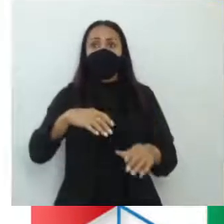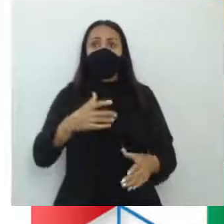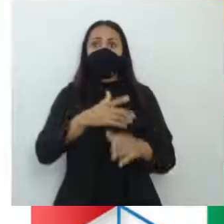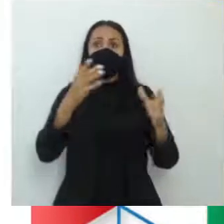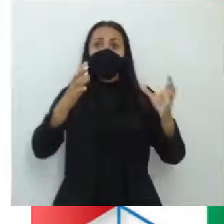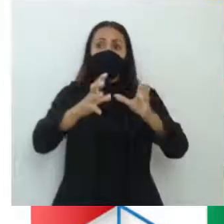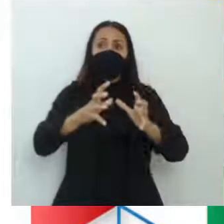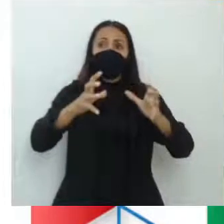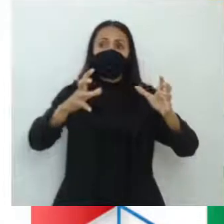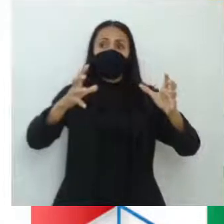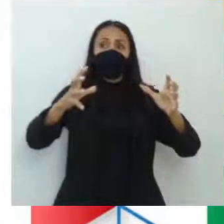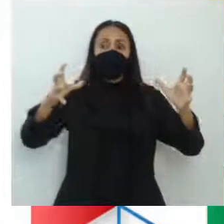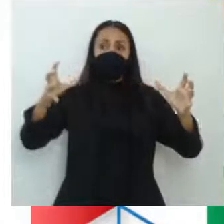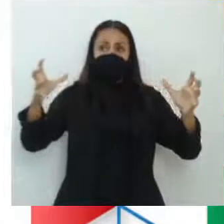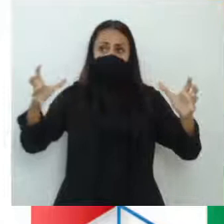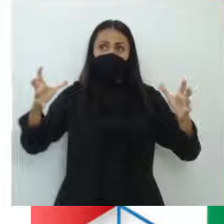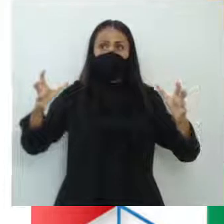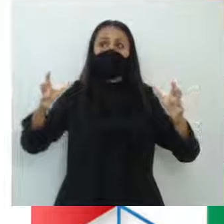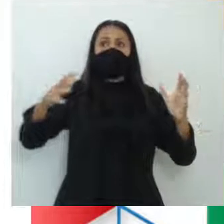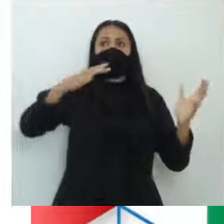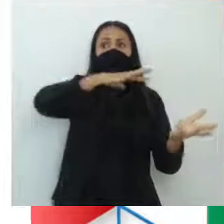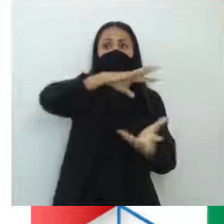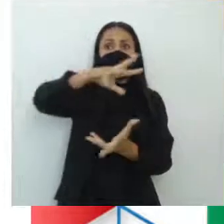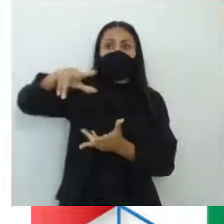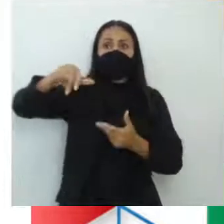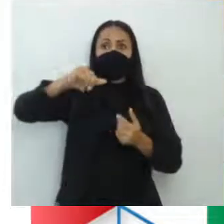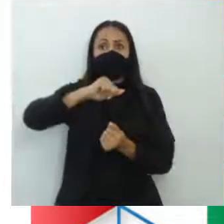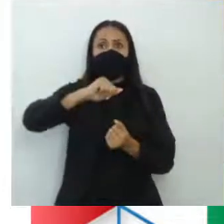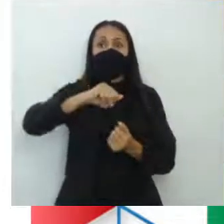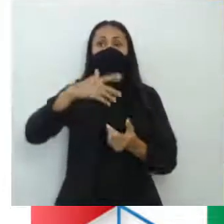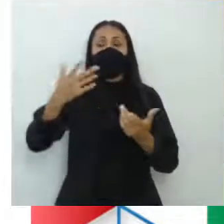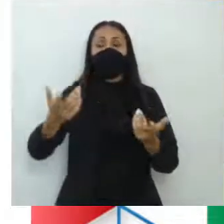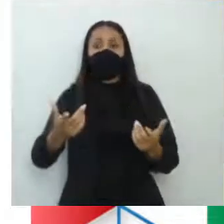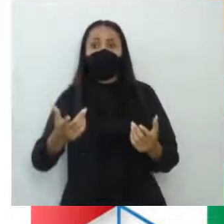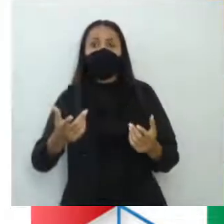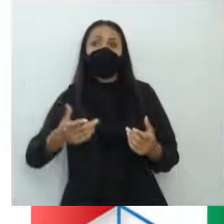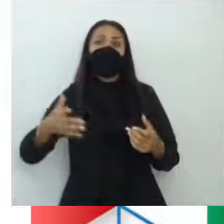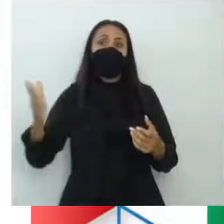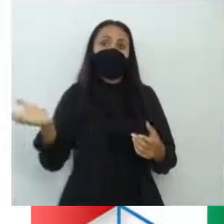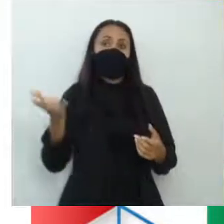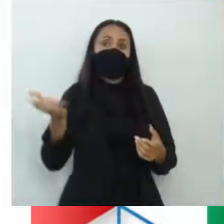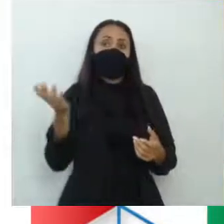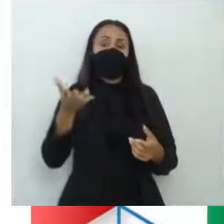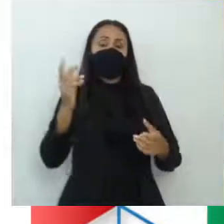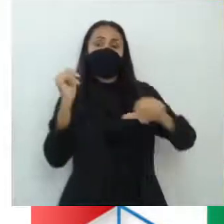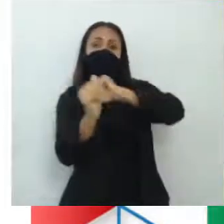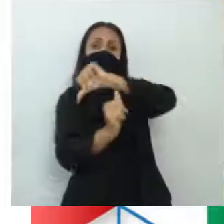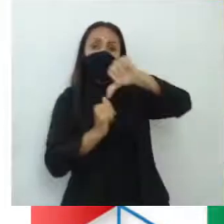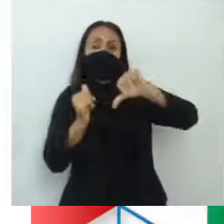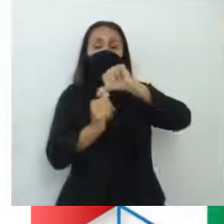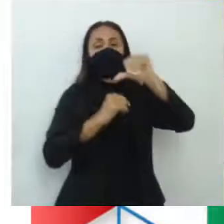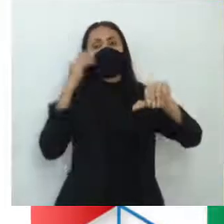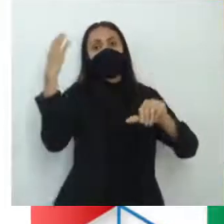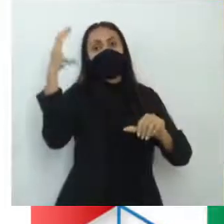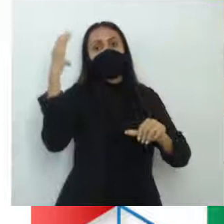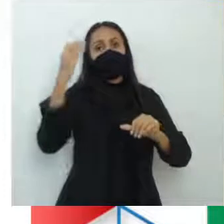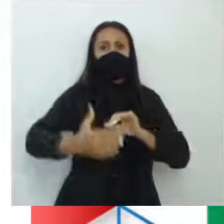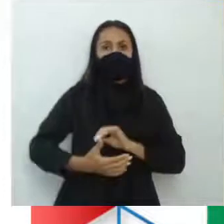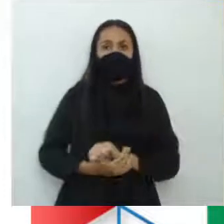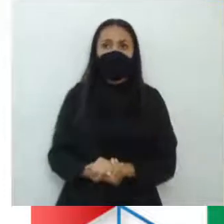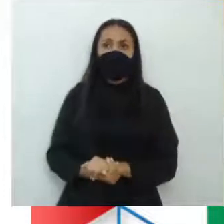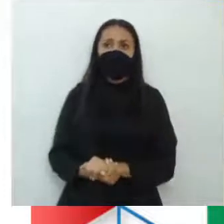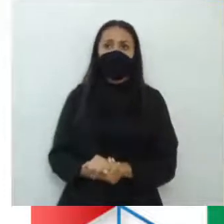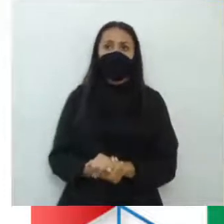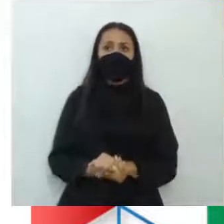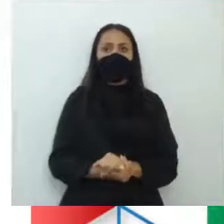que intensificam o efeito estufa, sendo uma maneira, portanto, de acelerar as mudanças